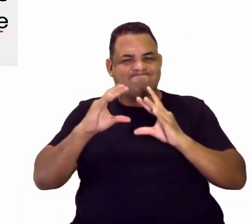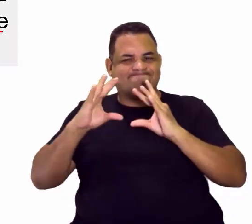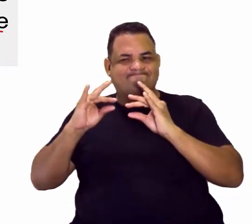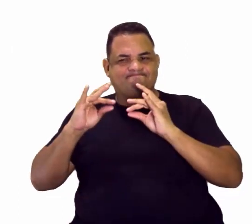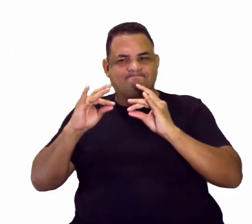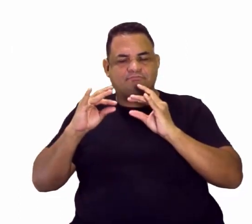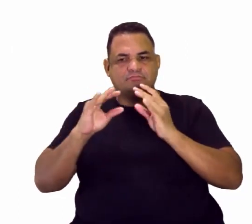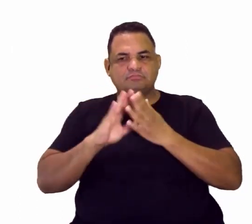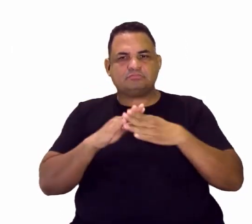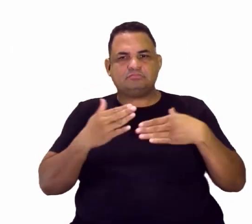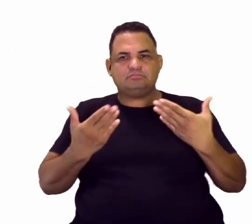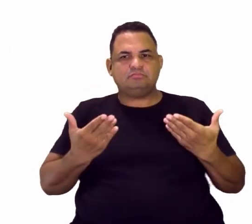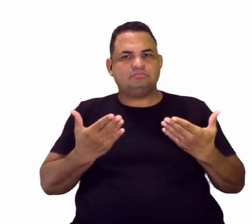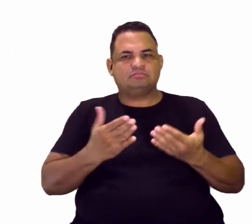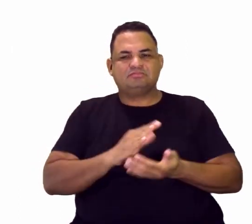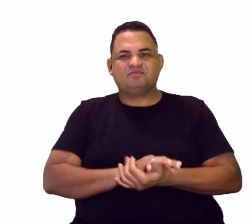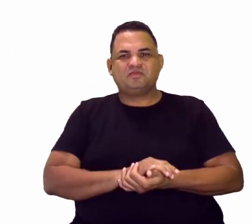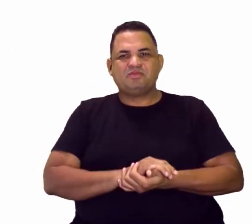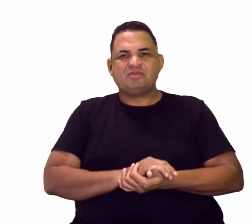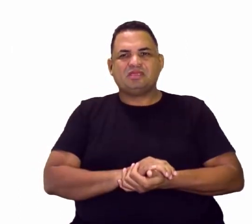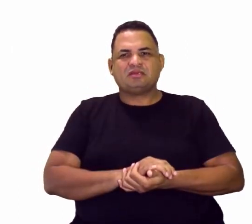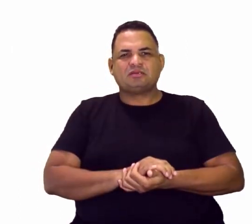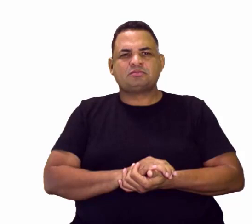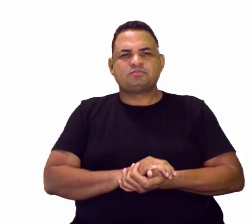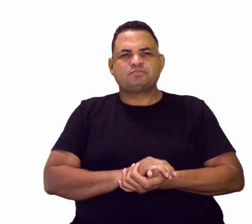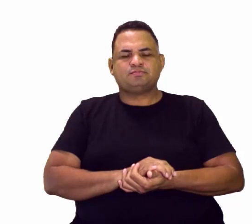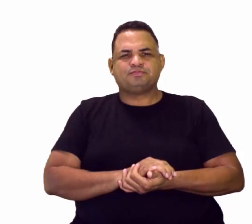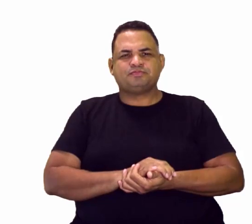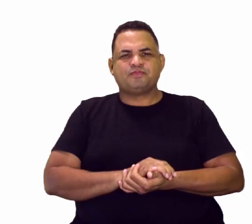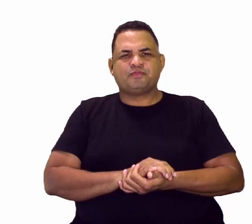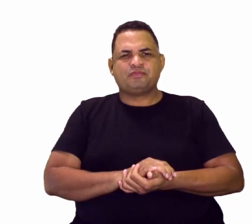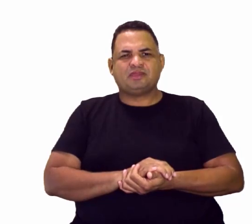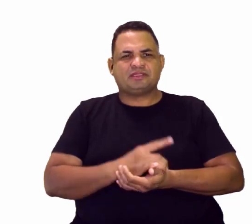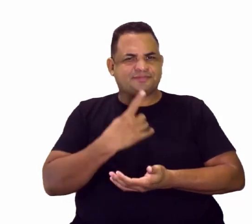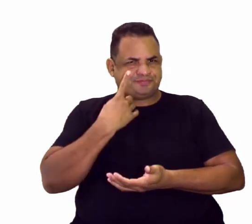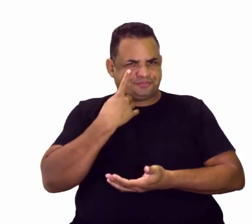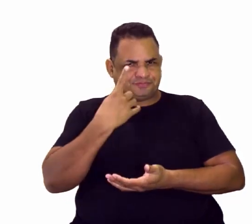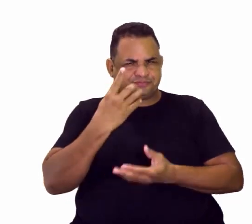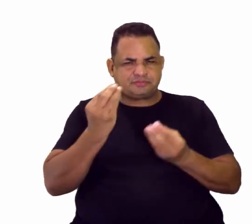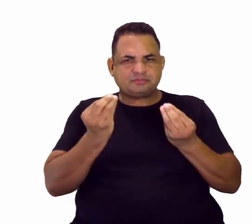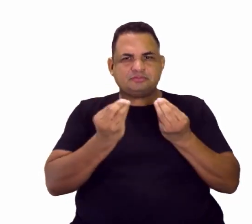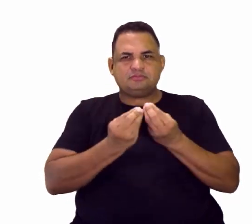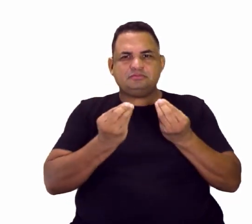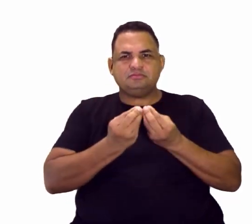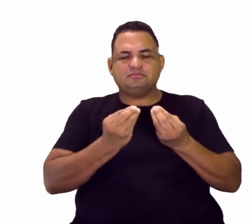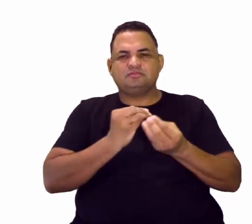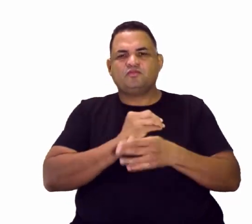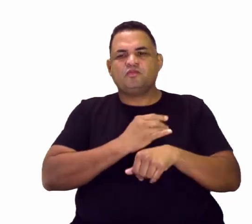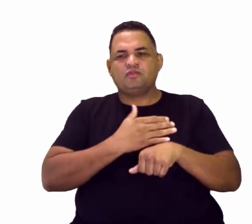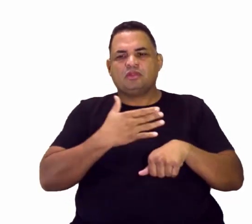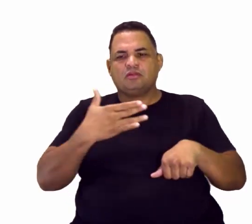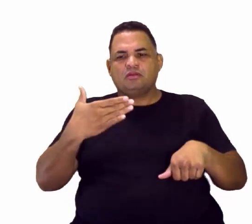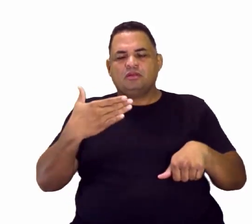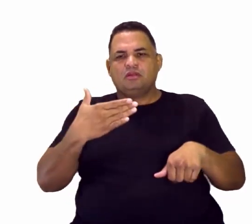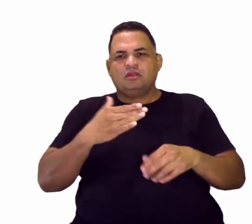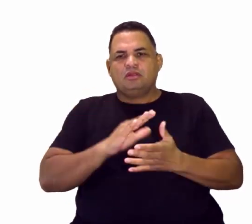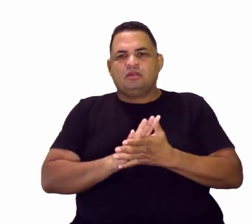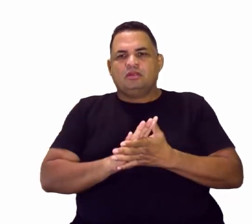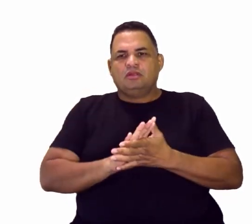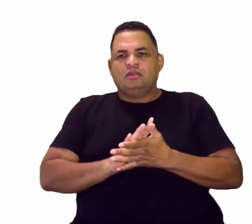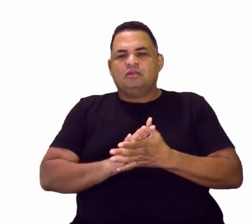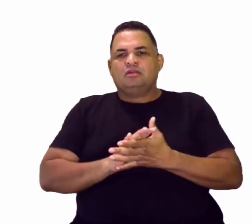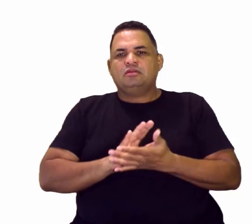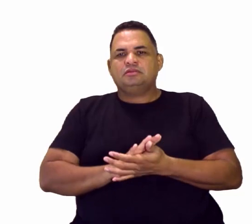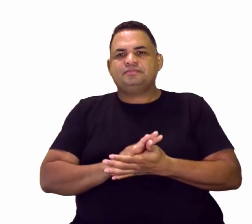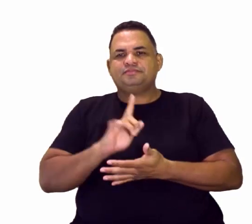caro aluno. Então, olha só que bacana. Vamos olhar agora a molécula do ácido fluorídrico, que é